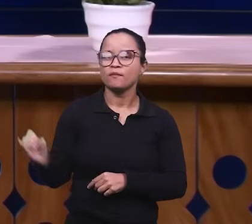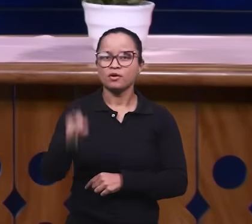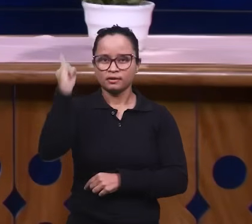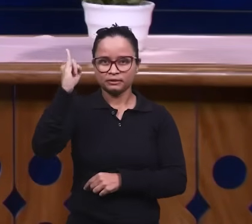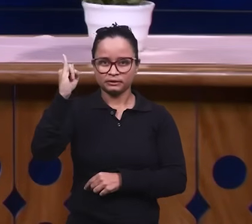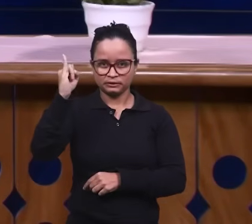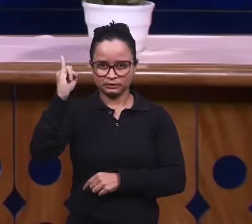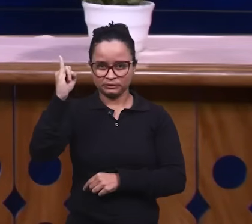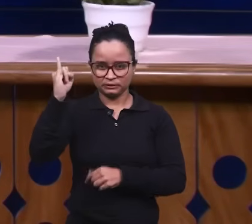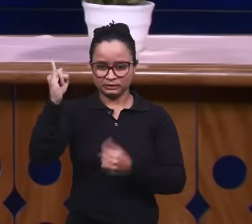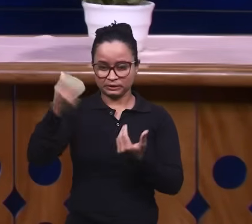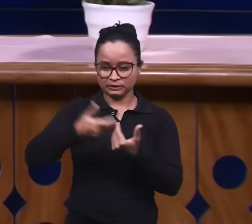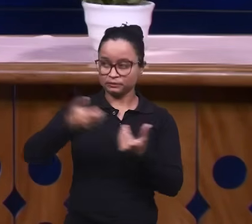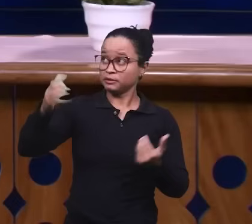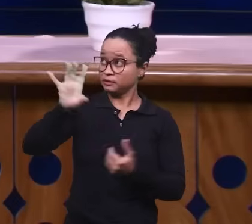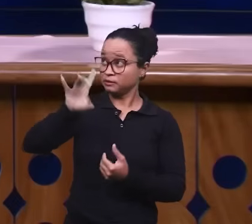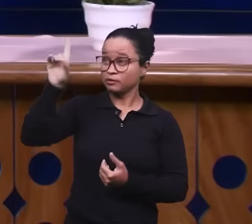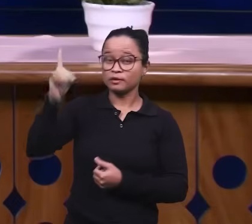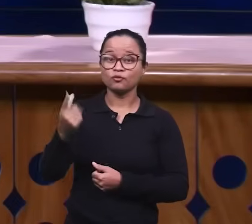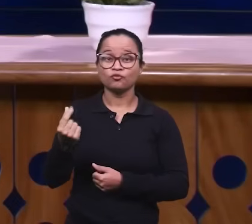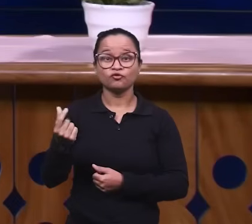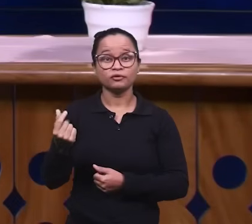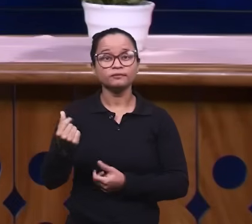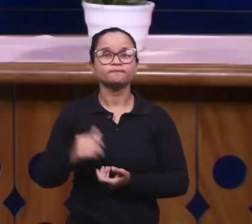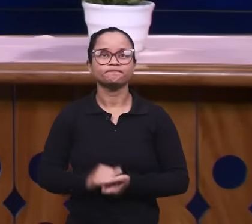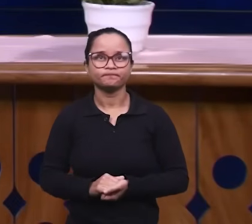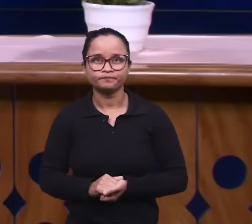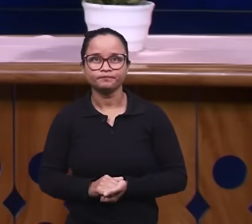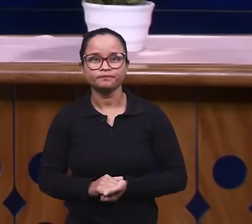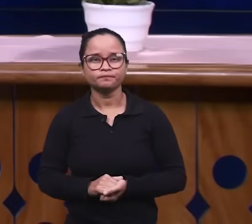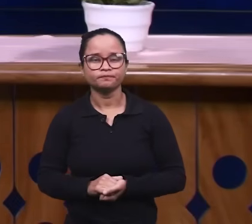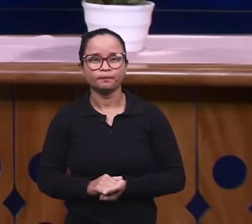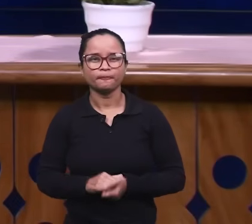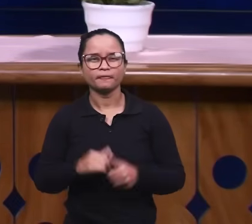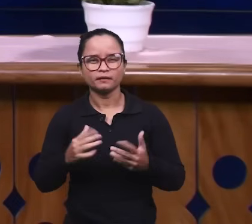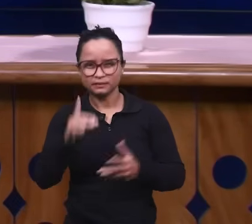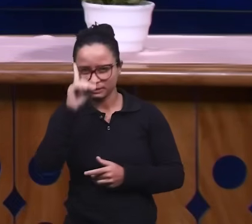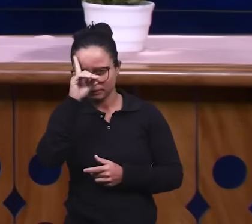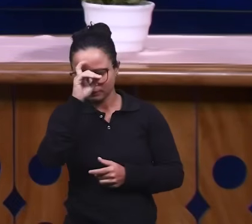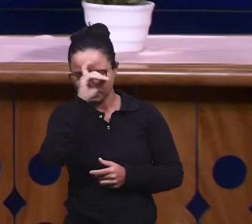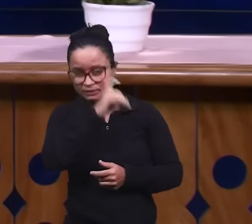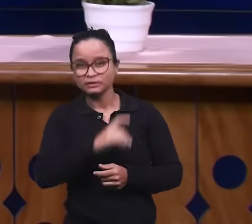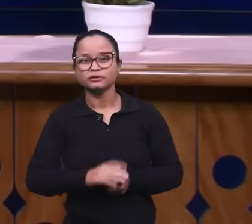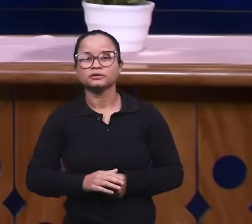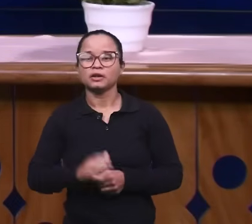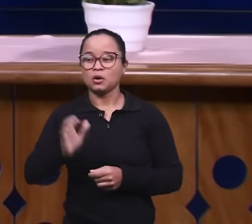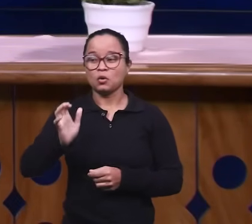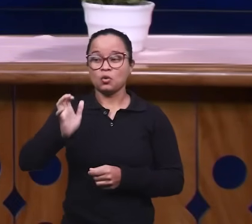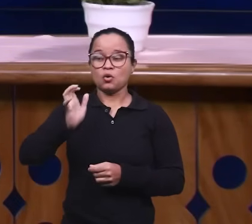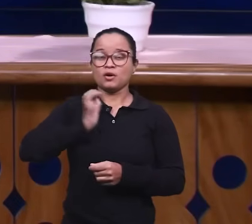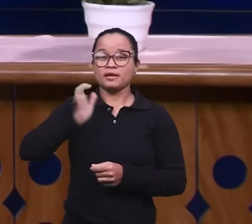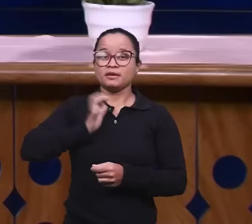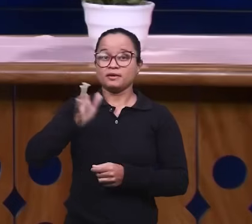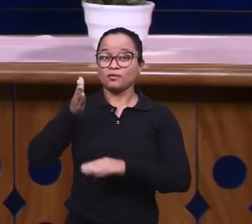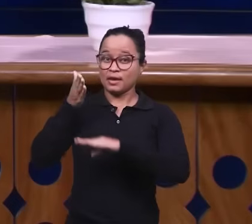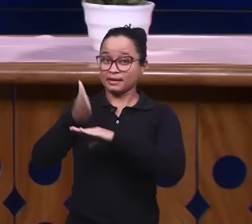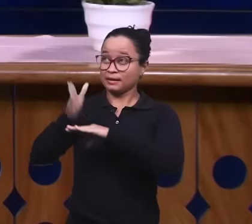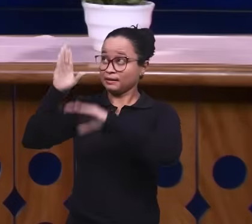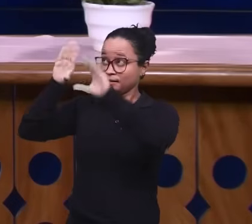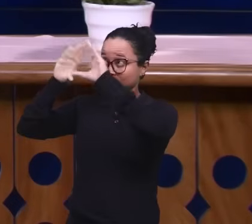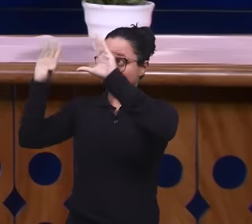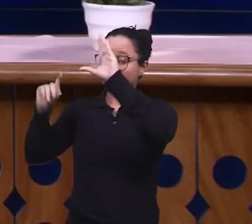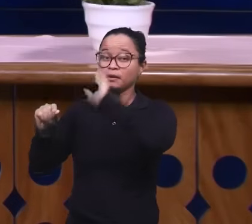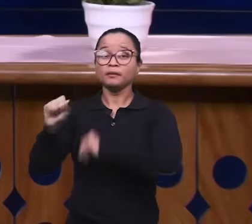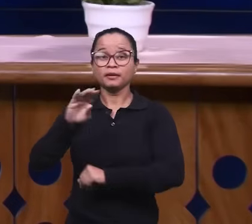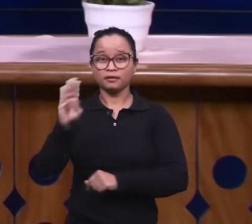vida sem Deus, que era o dinheiro. Quão difícil é um rico entrar no reino dos céus, mas Zaqueu recebeu